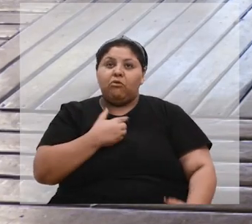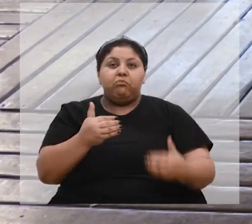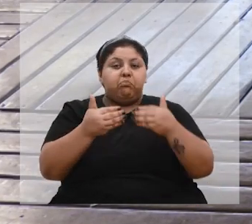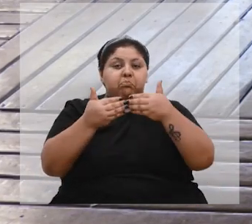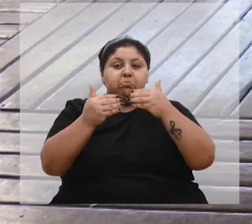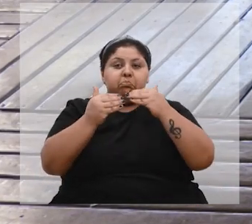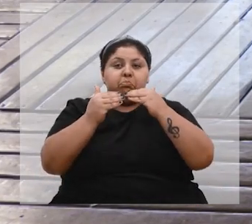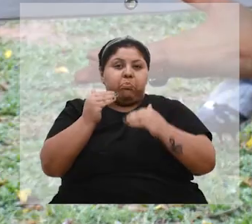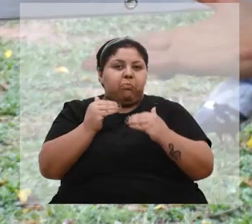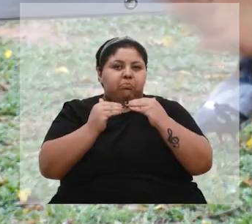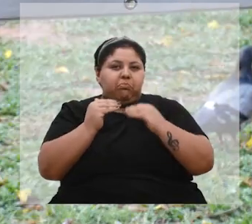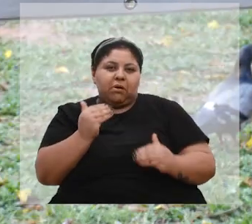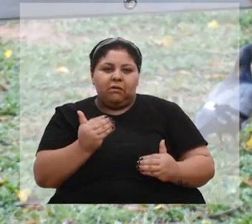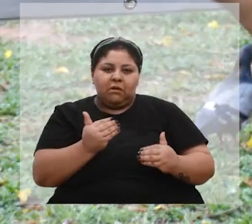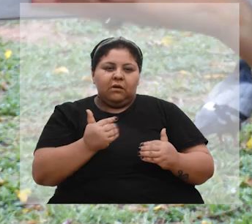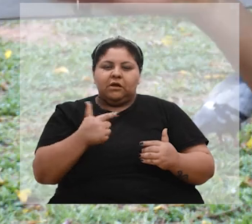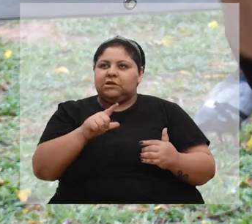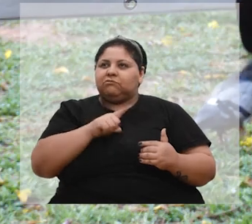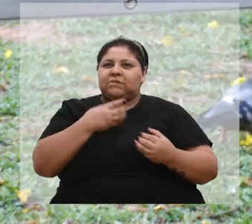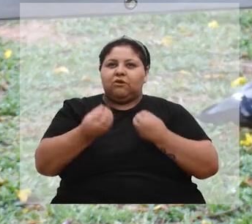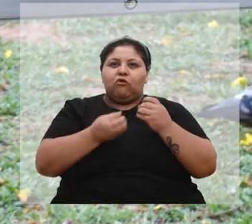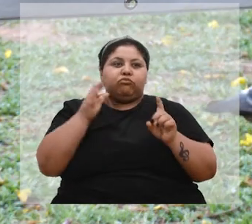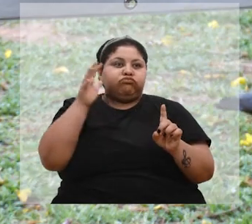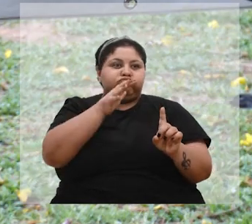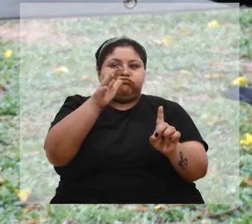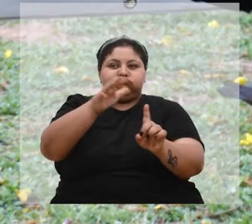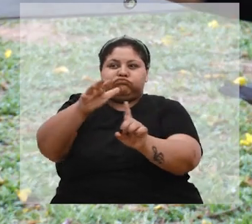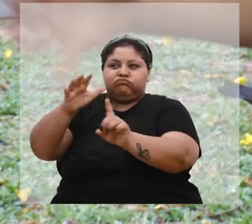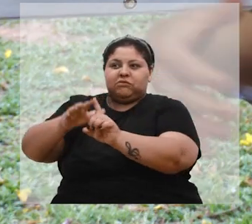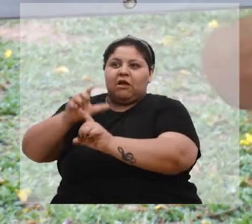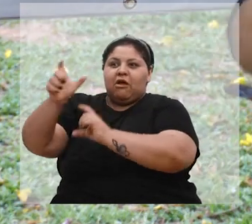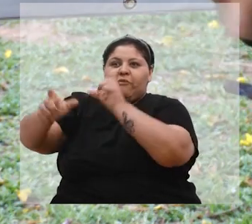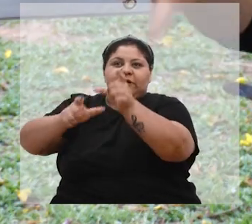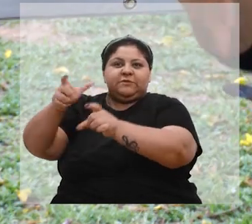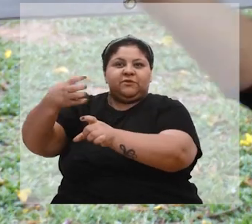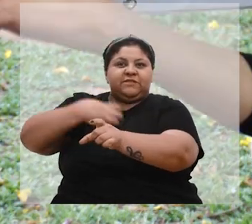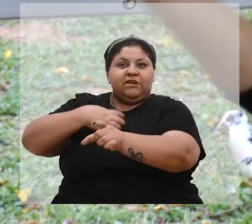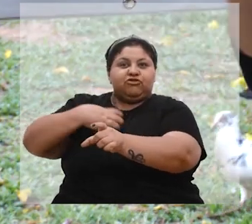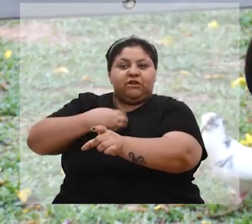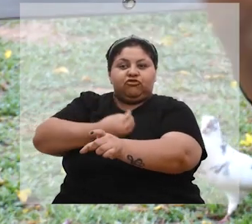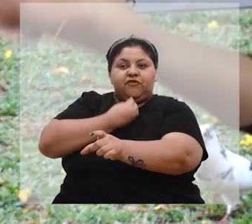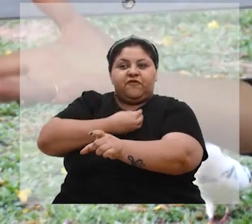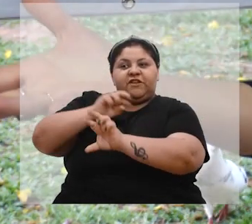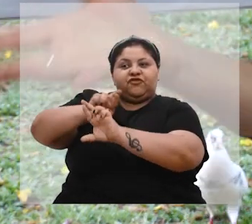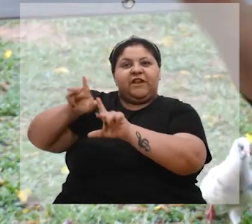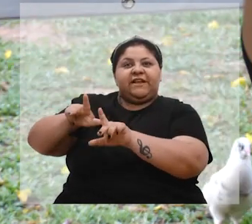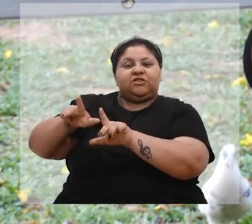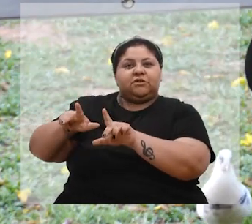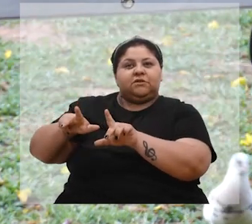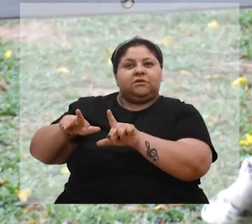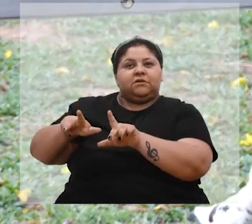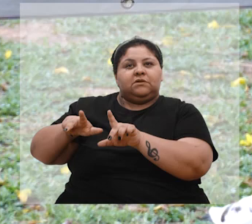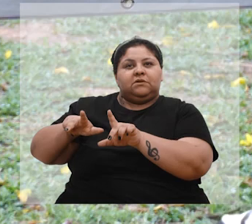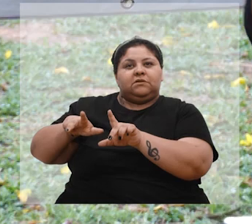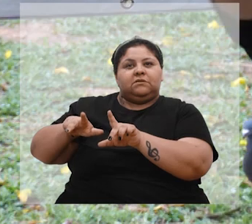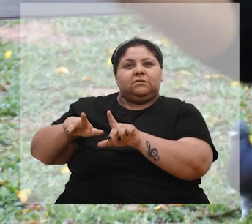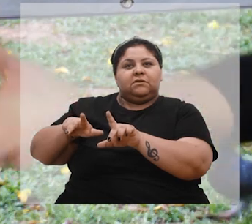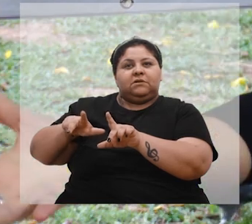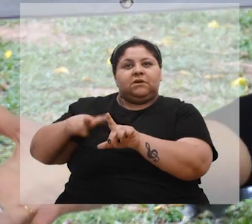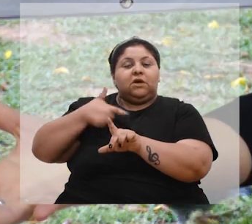que é incompatível você se inspirar por gente que tem formas de viver que